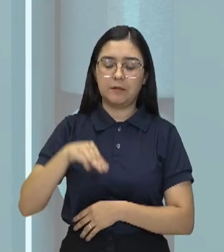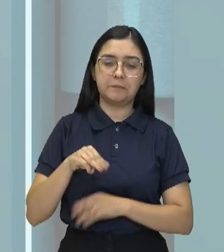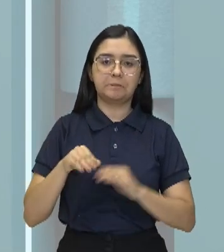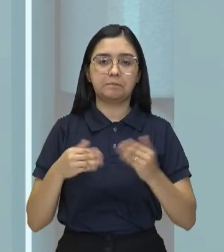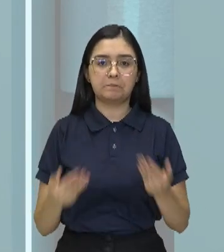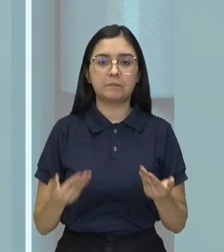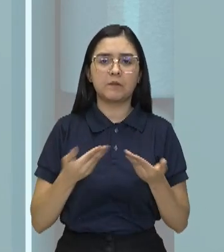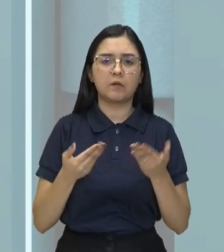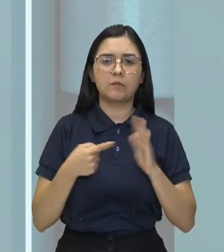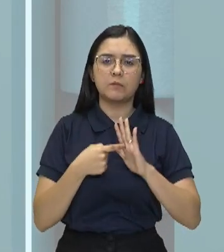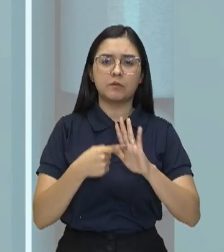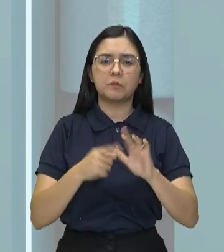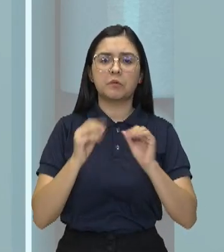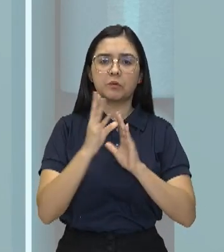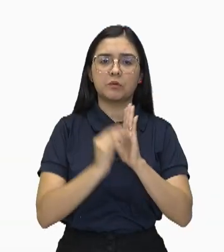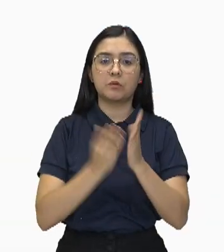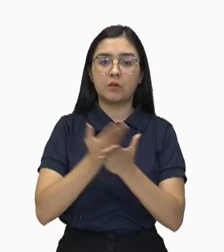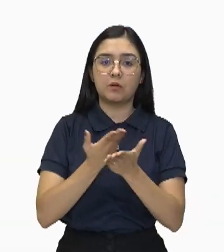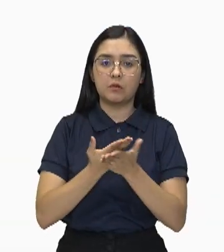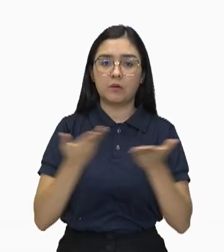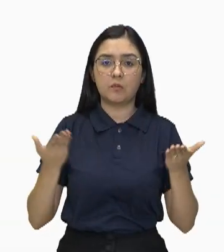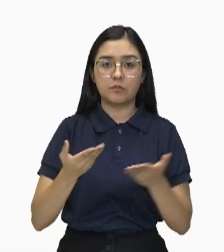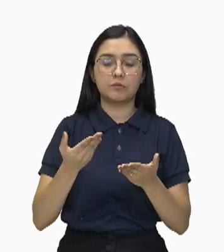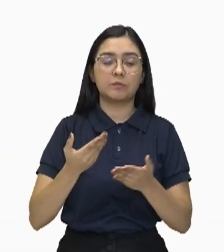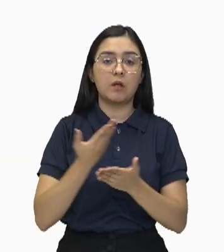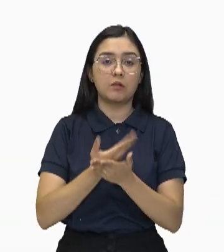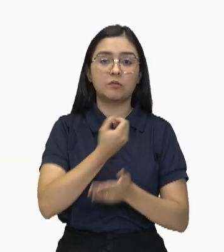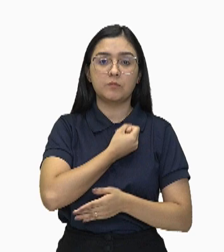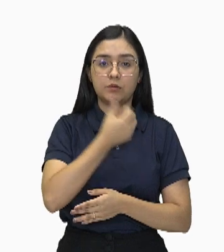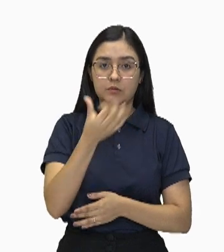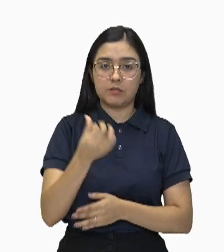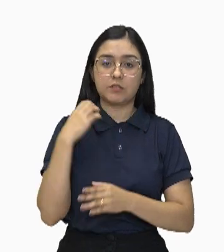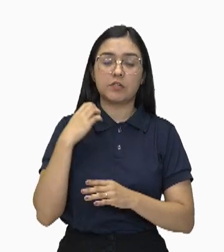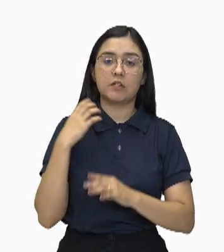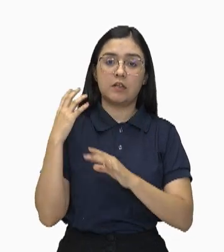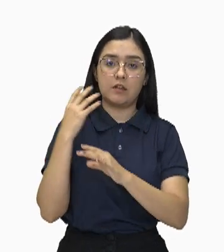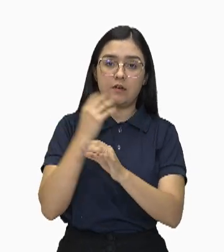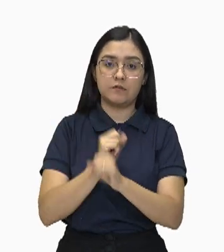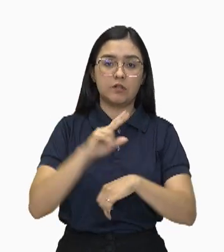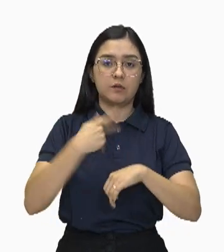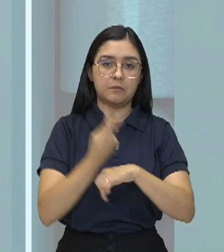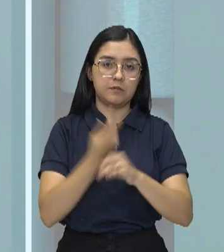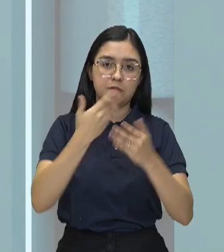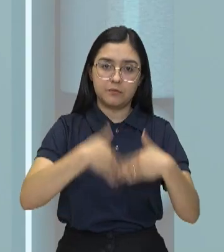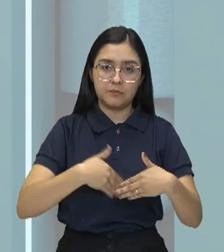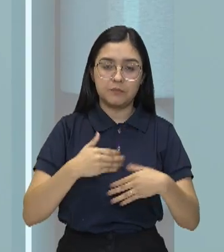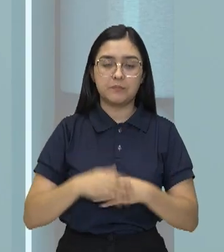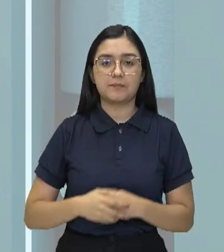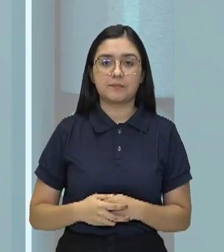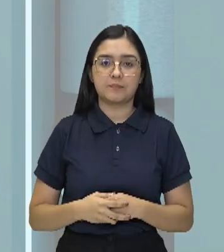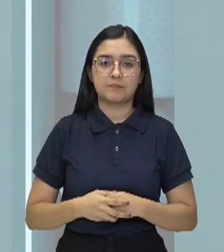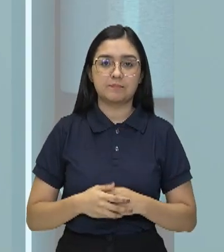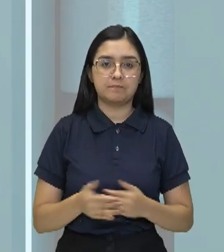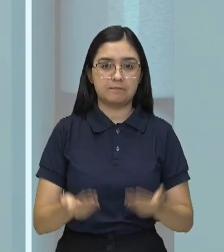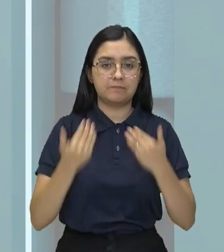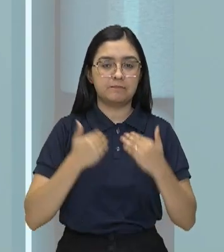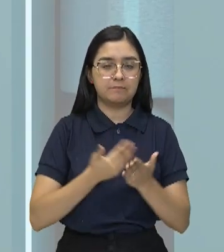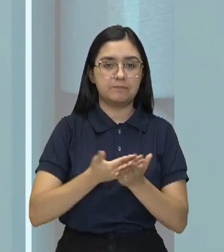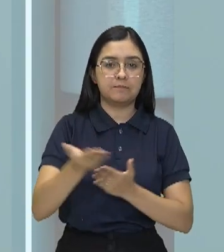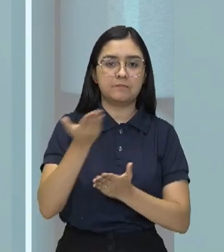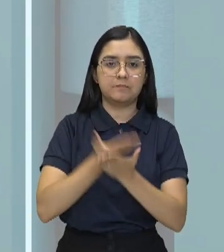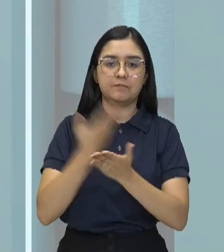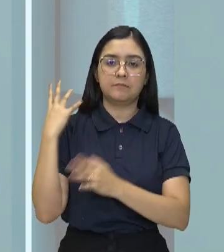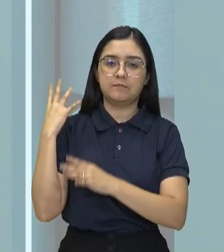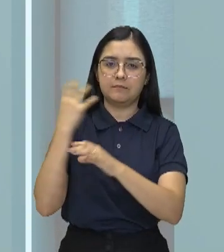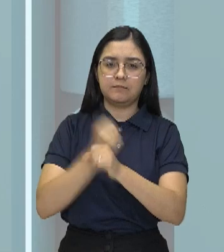trago para vocês a aula de número 6, que é de revisão, e logo em seguida a avaliação. Vamos junto comigo